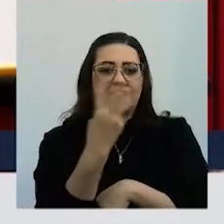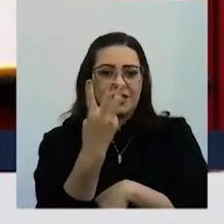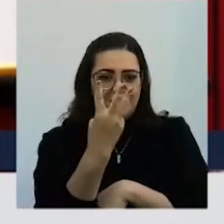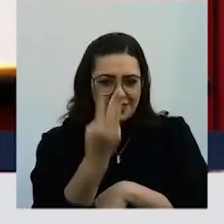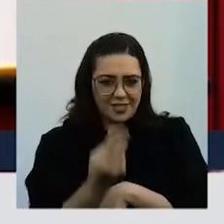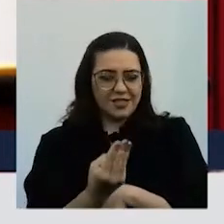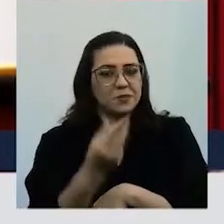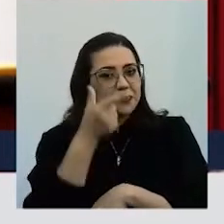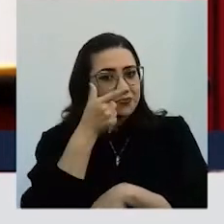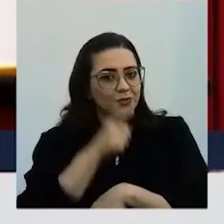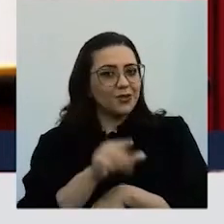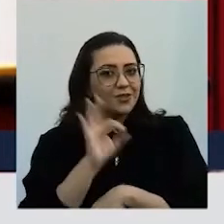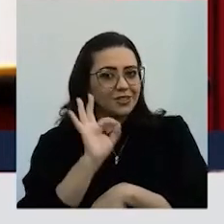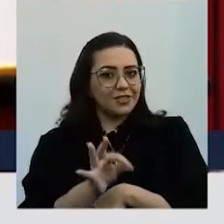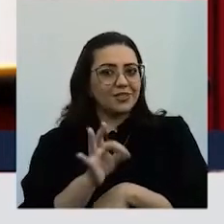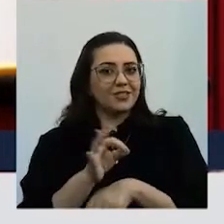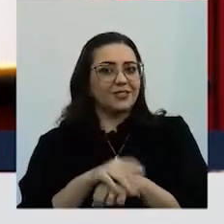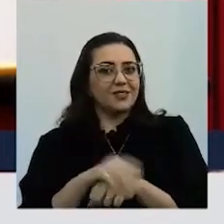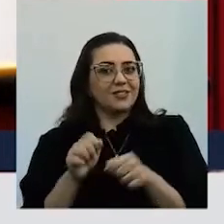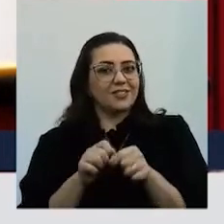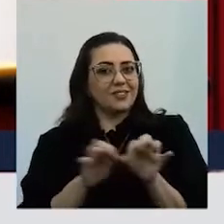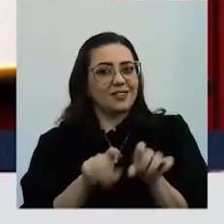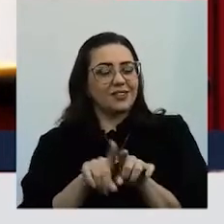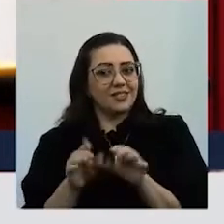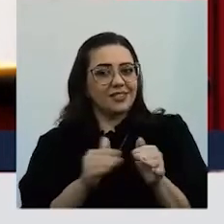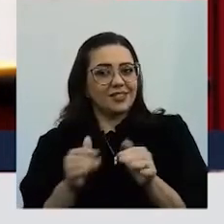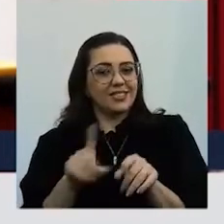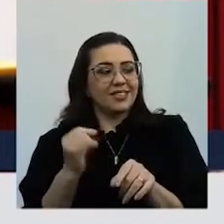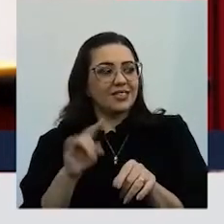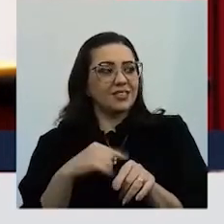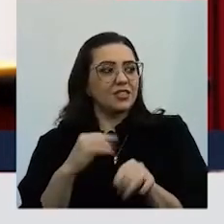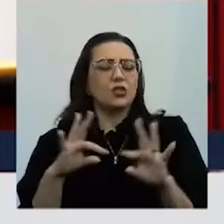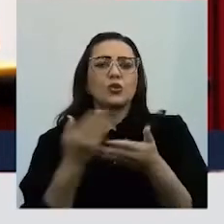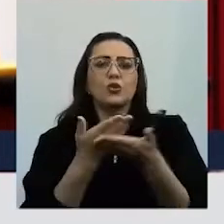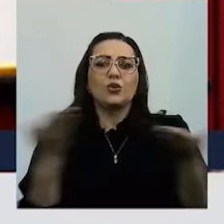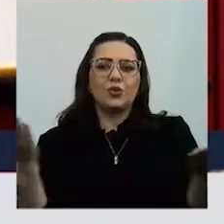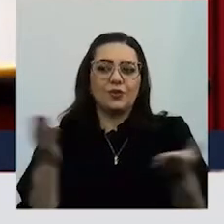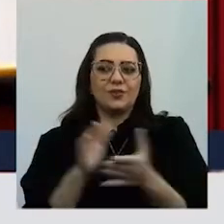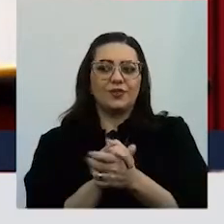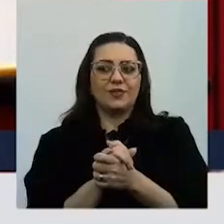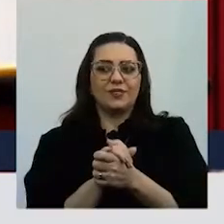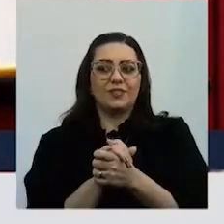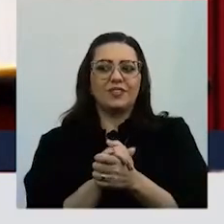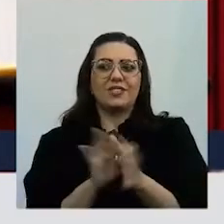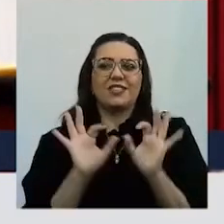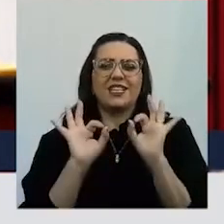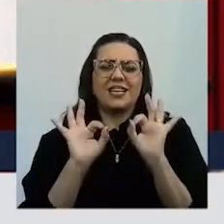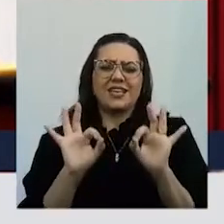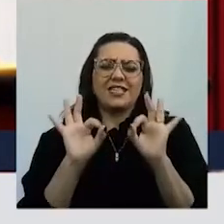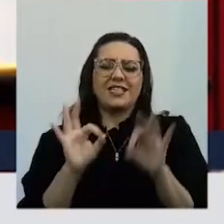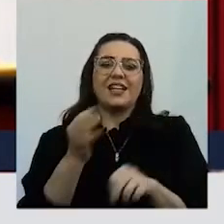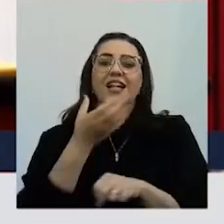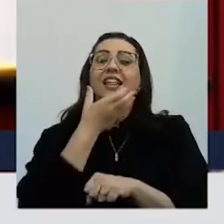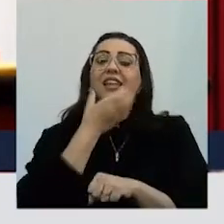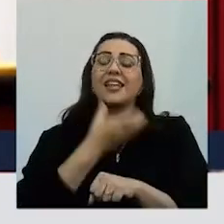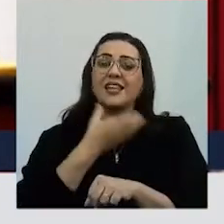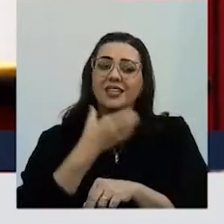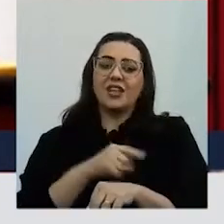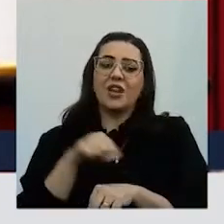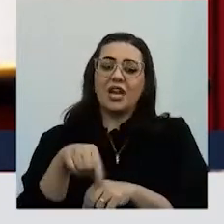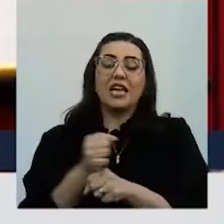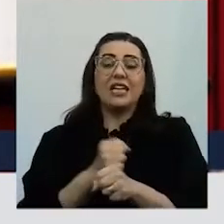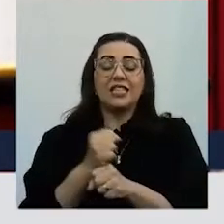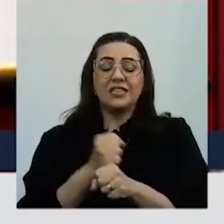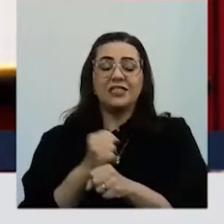todos, votuporanguenses, e tenham a todos vocês, um excelente Natal, depois de um ano muito